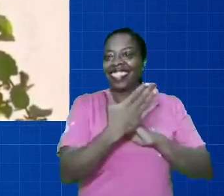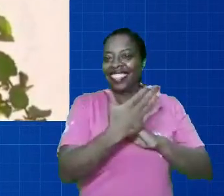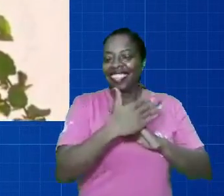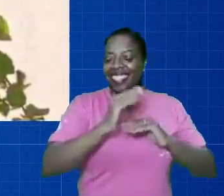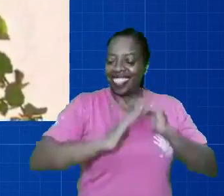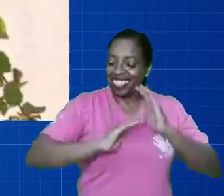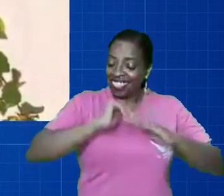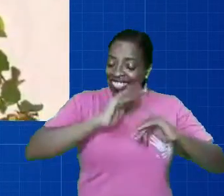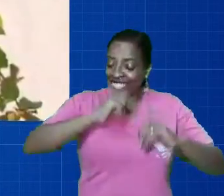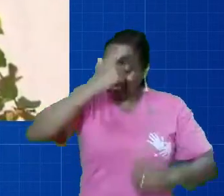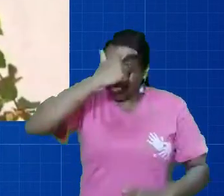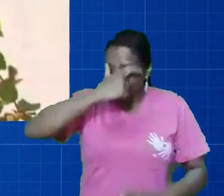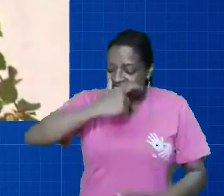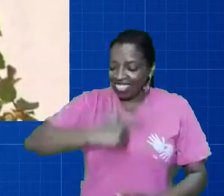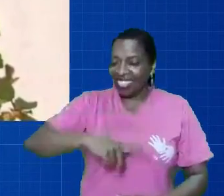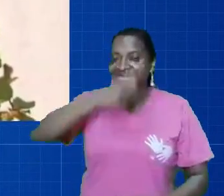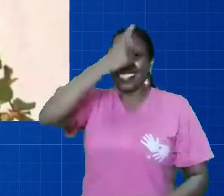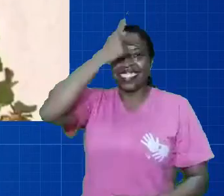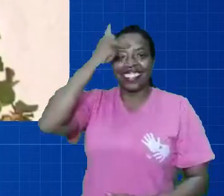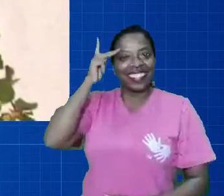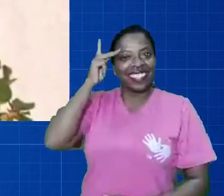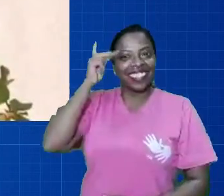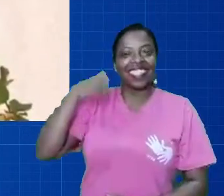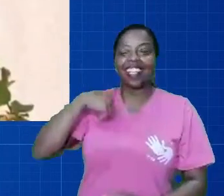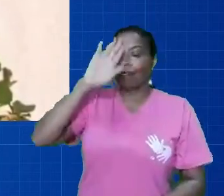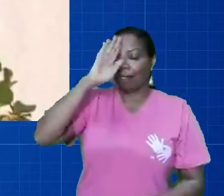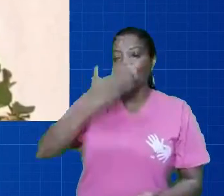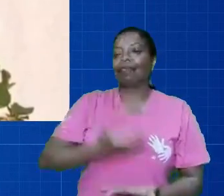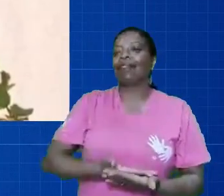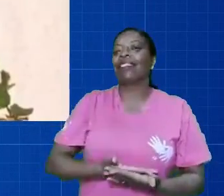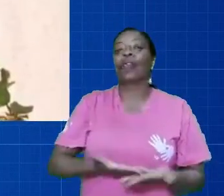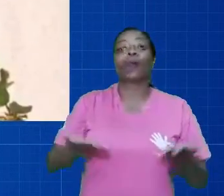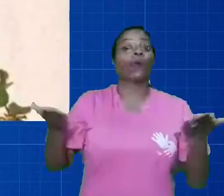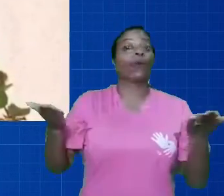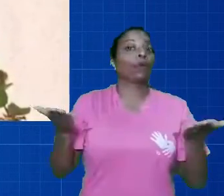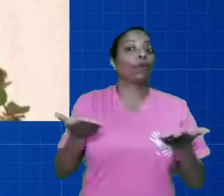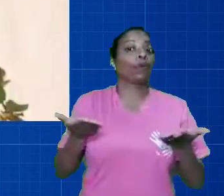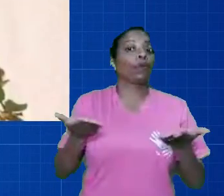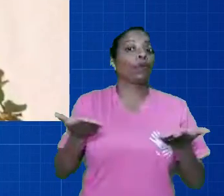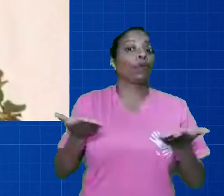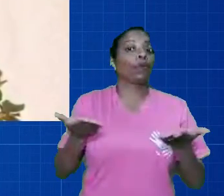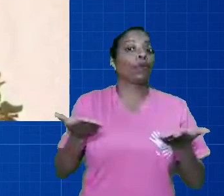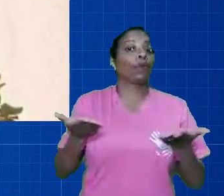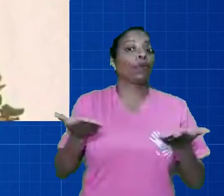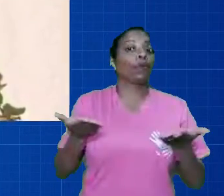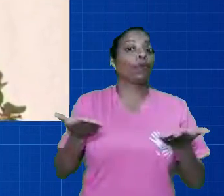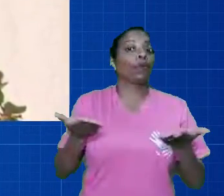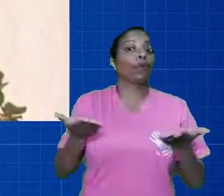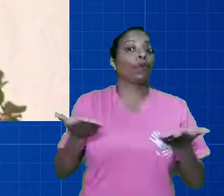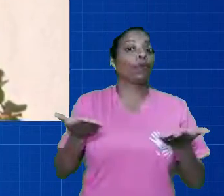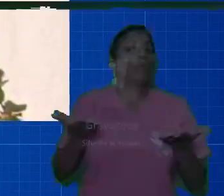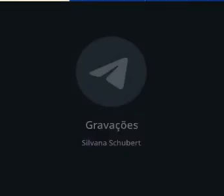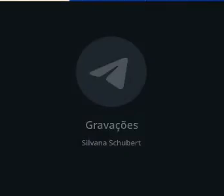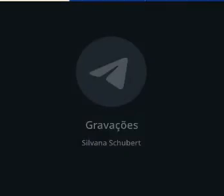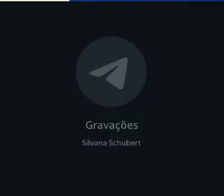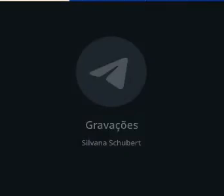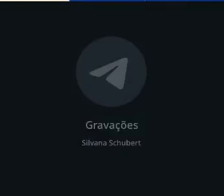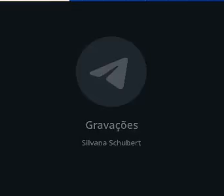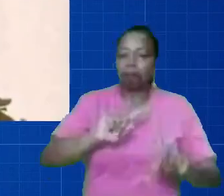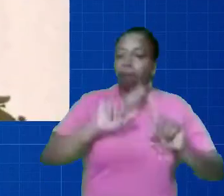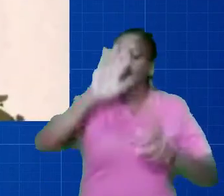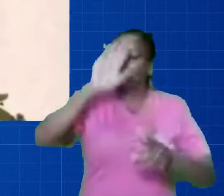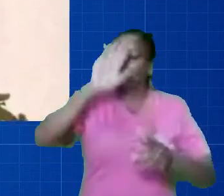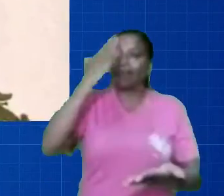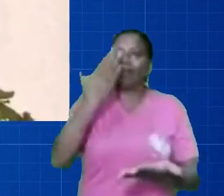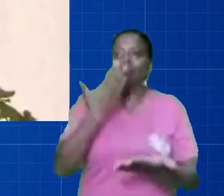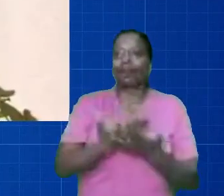Hoje eu não trabalho com arte, mas eu acredito muito que tudo que eu vivenciei naquele momento, como nas outras coisas que